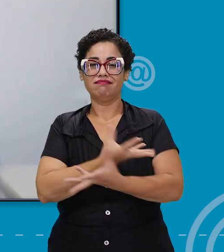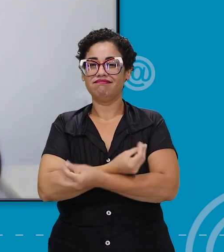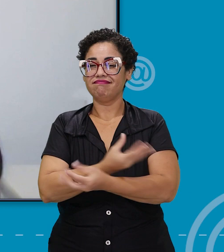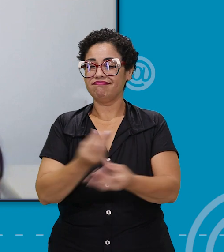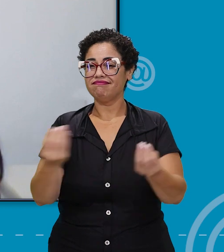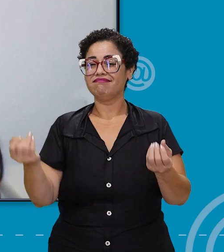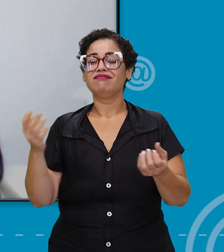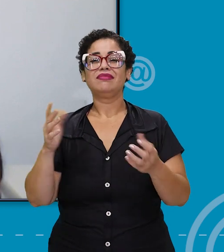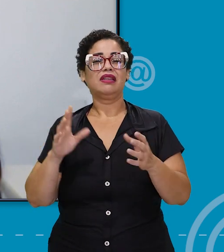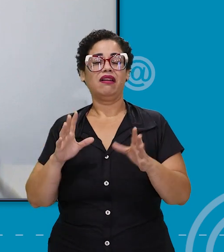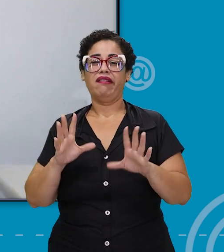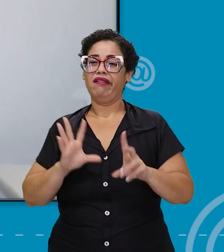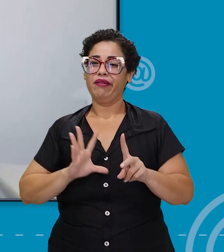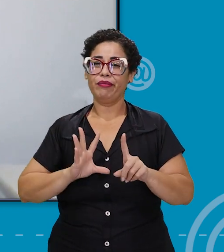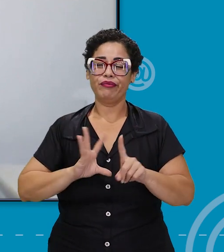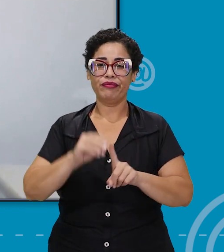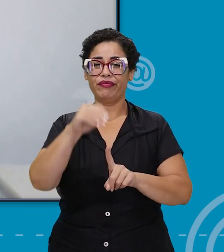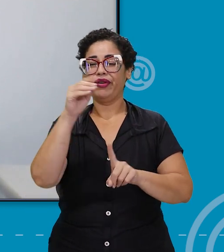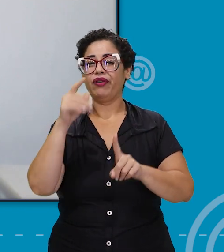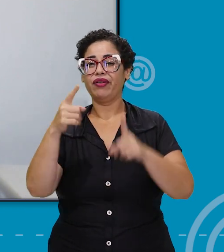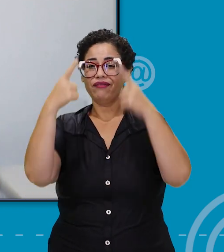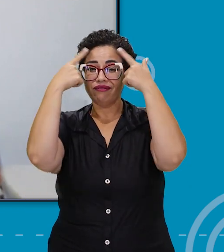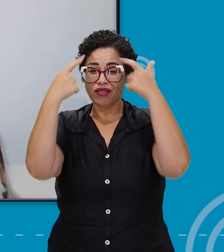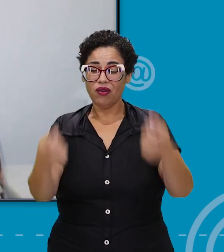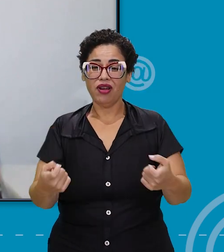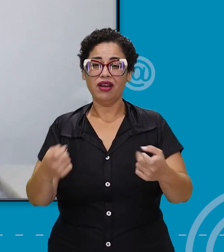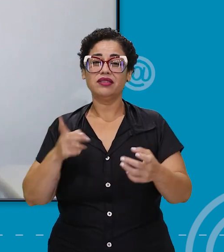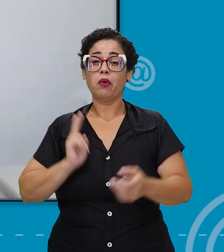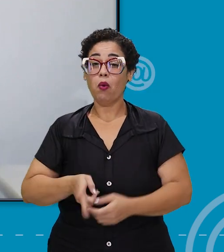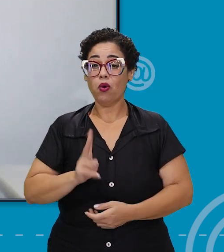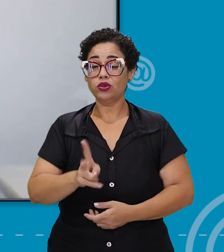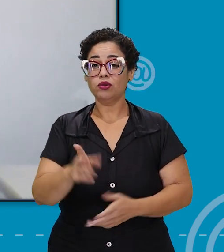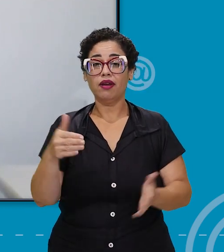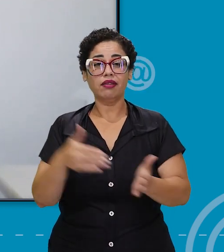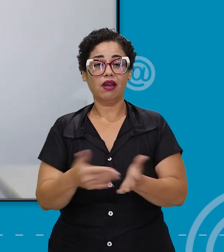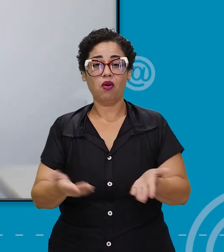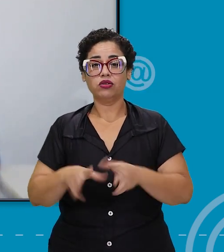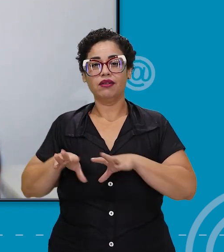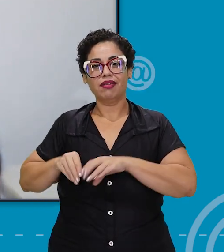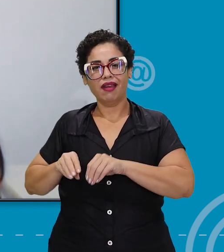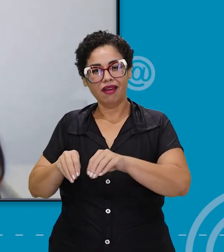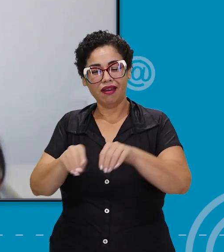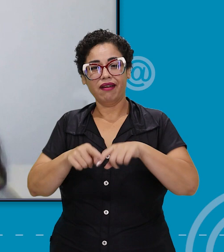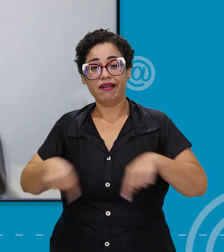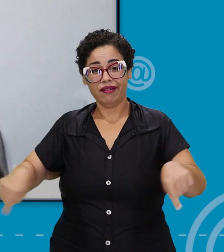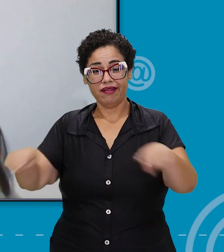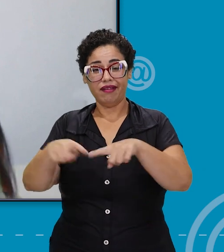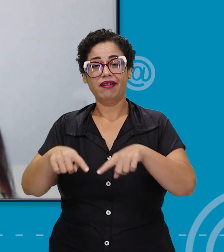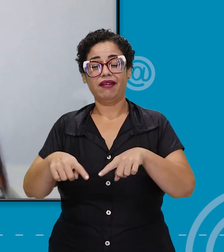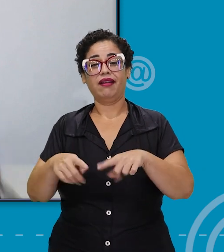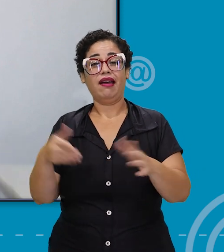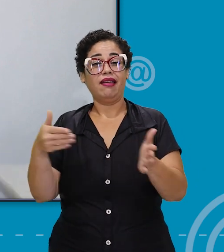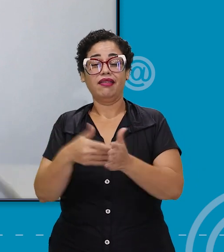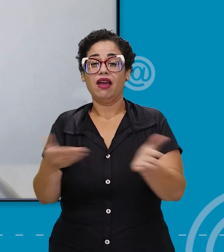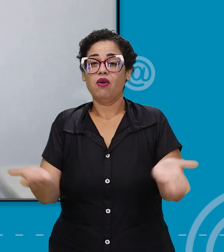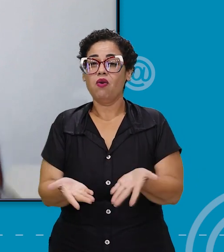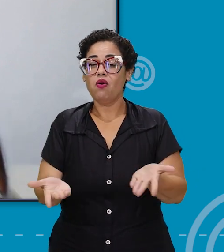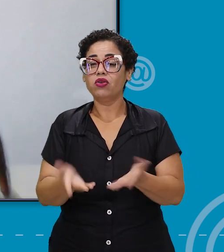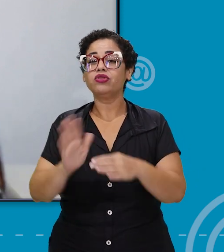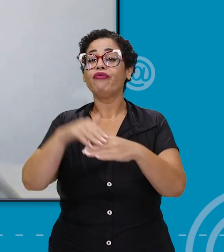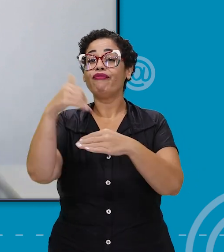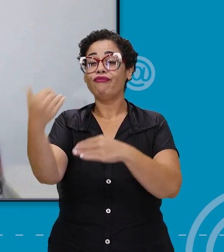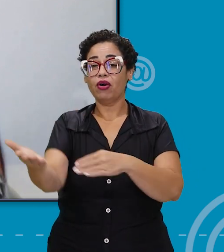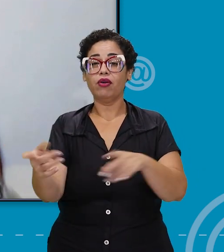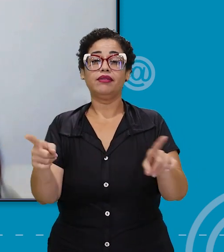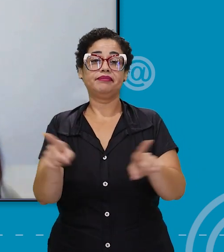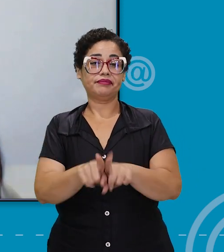mulheres foram violentadas e continuam sendo violentadas, tanto dentro dos territórios, principalmente, mas também fora,